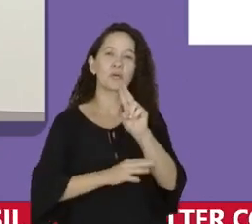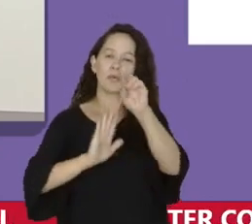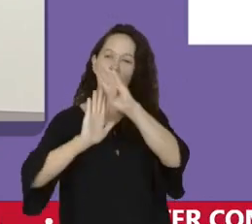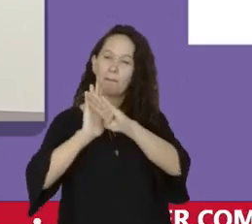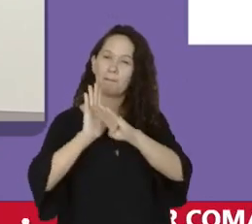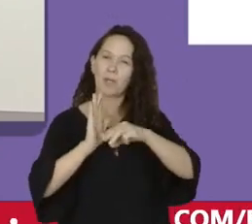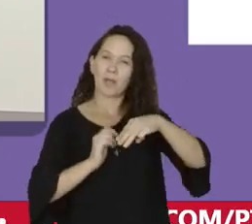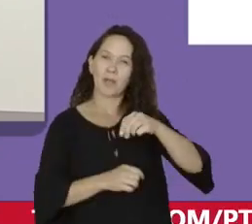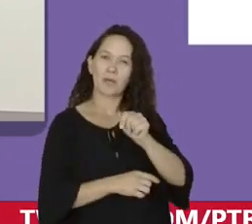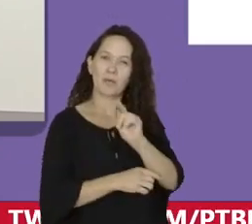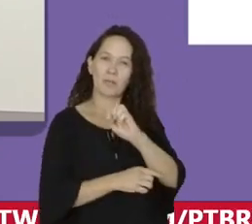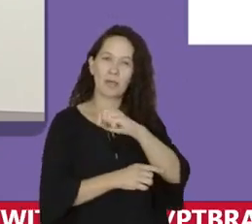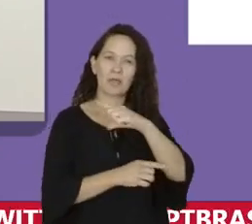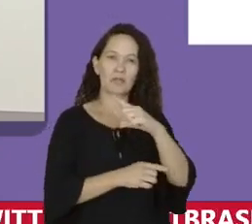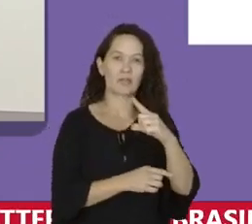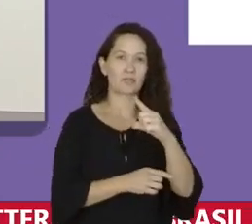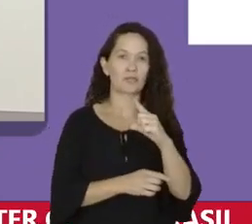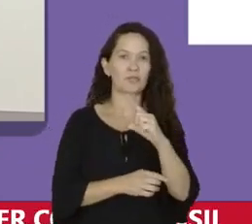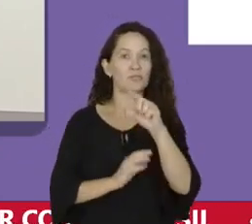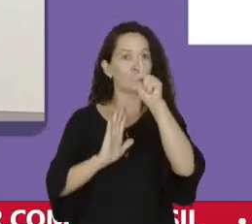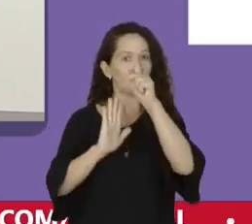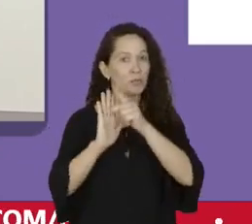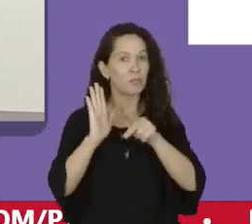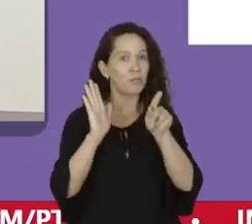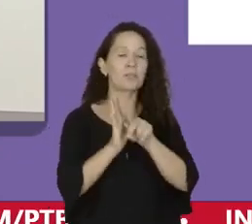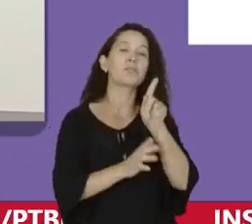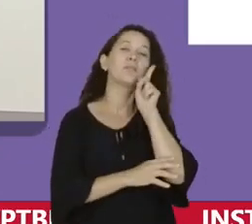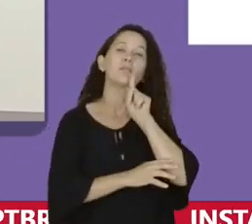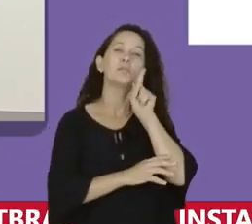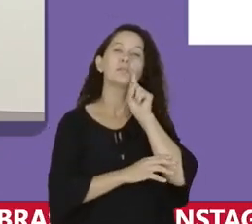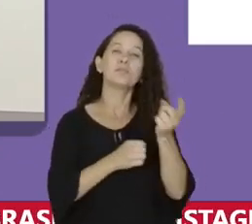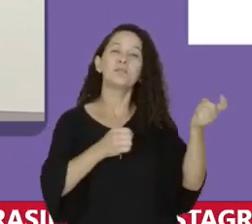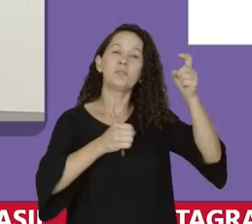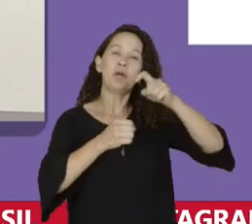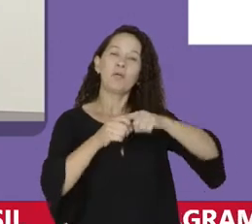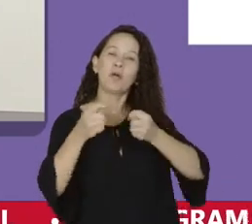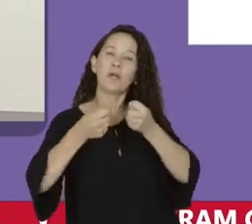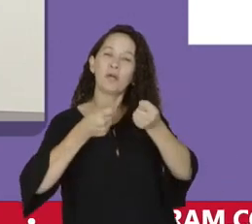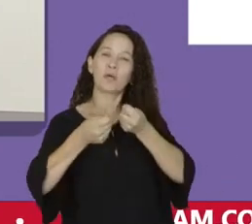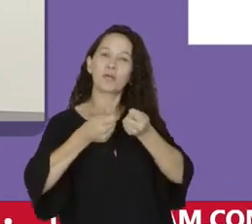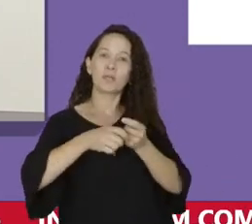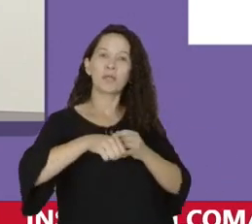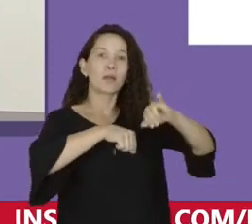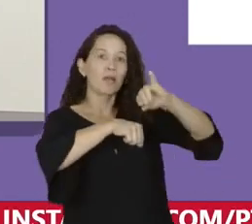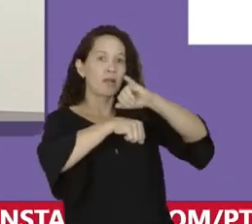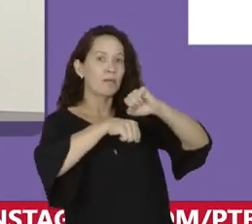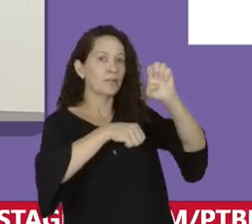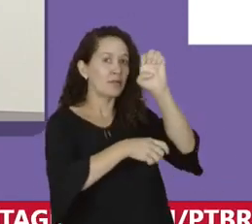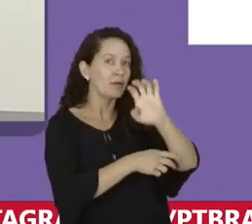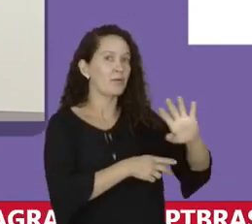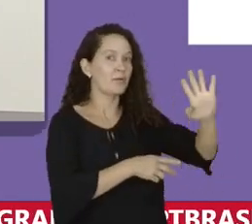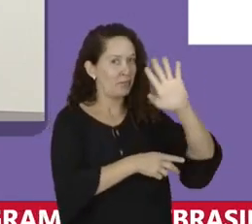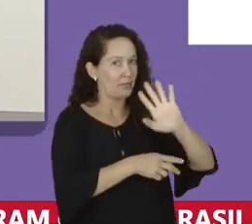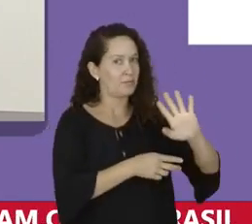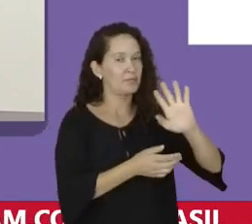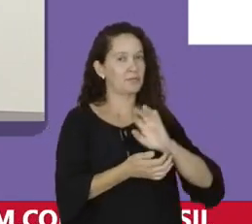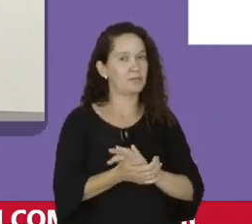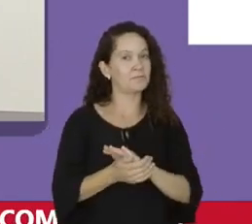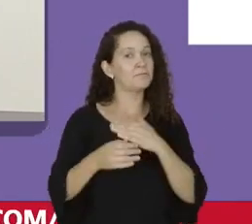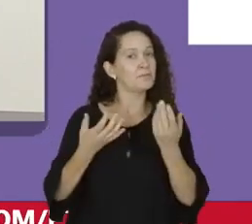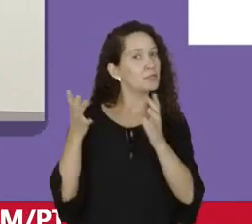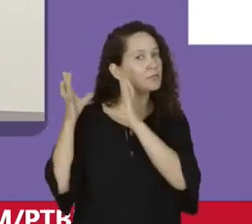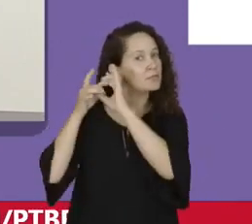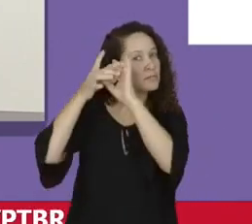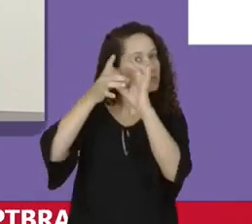Plano Marshall, que foi um plano dos norte-americanos para recuperar as economias capitalistas europeias.